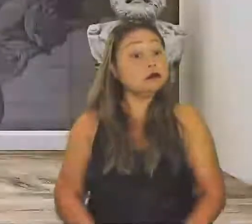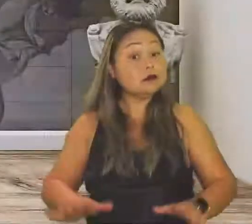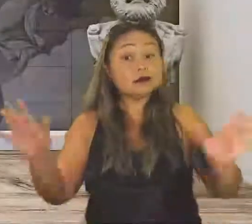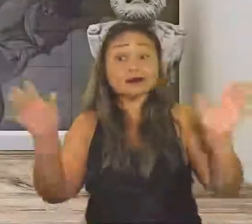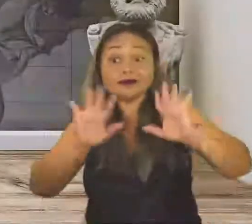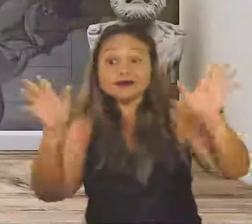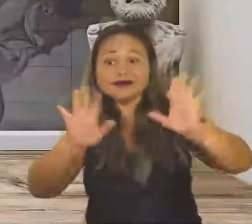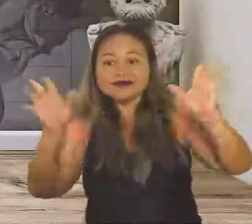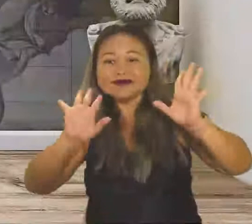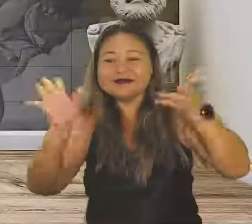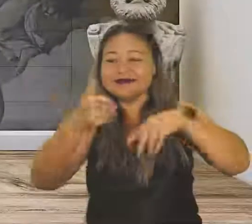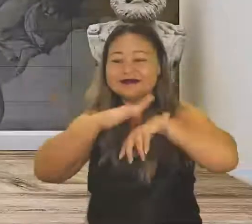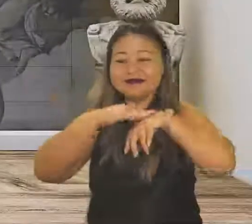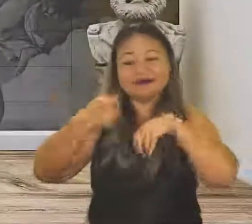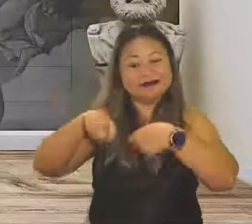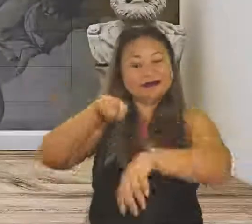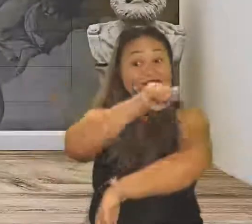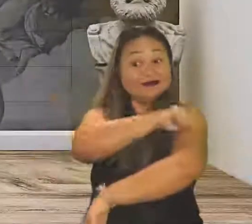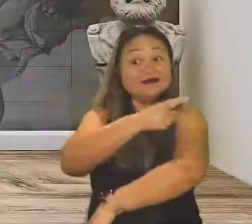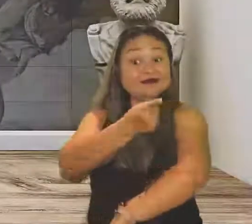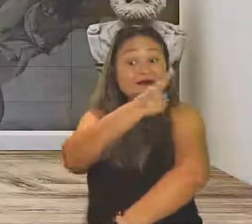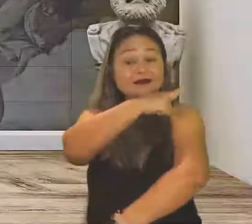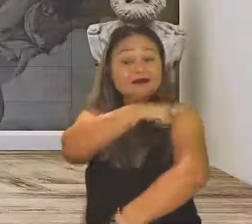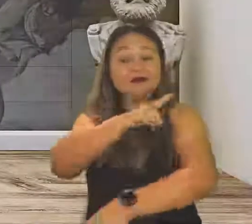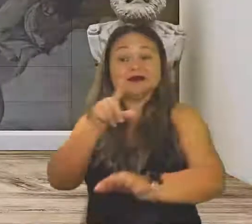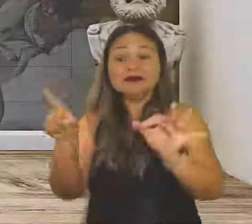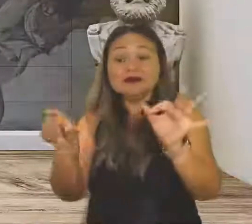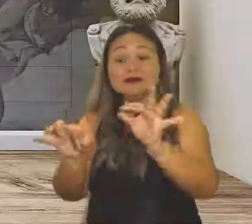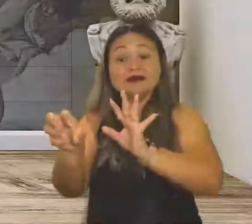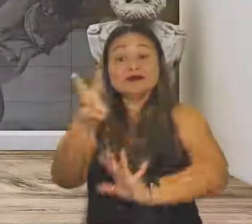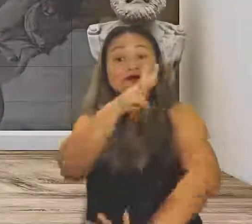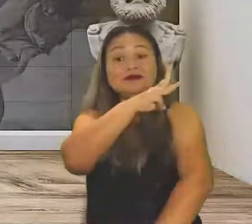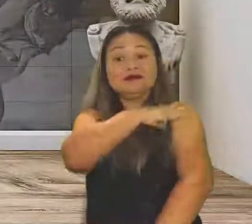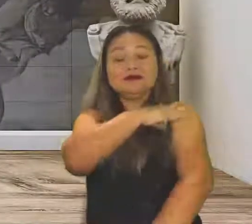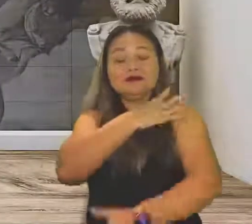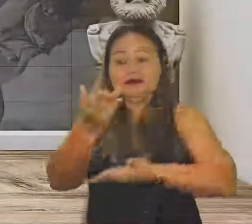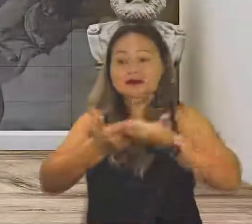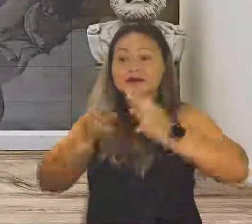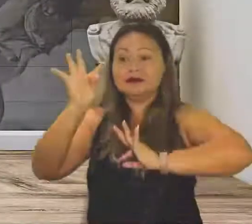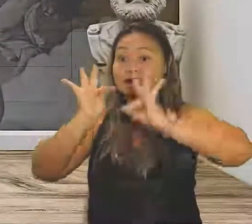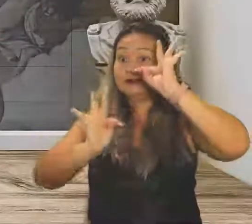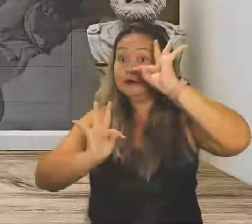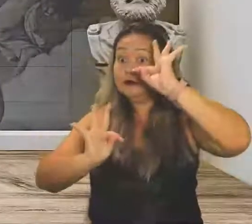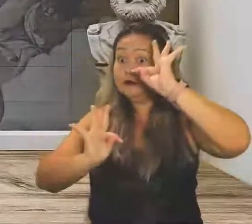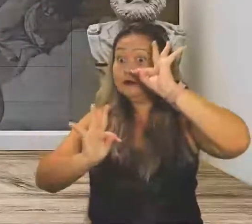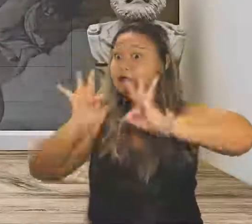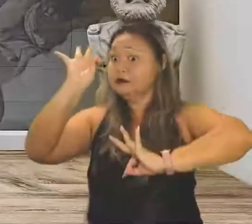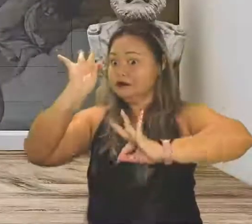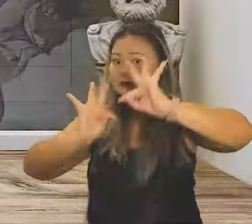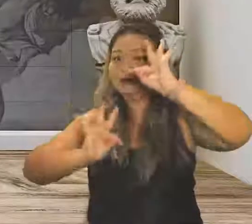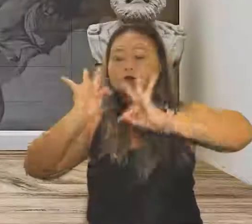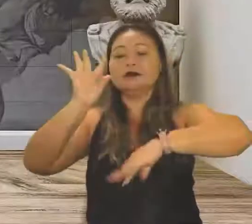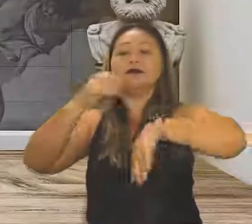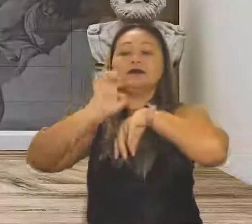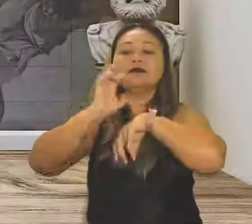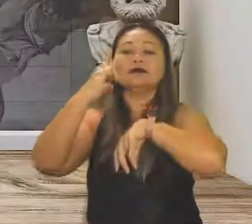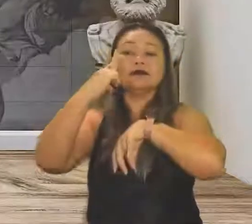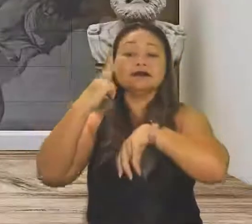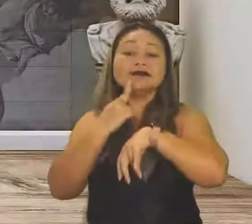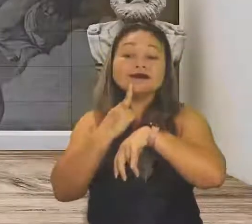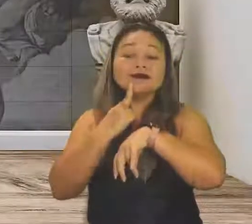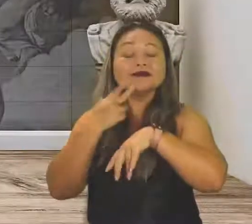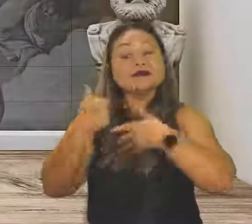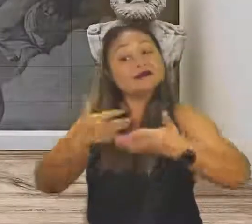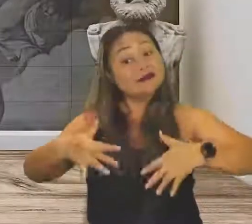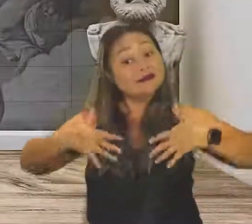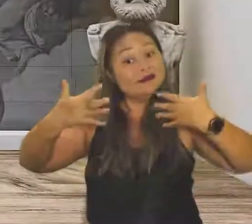Oi, oi, oi, queridos estudantes do primeiro ano ensino médio da Mediação Tecnológica do Estado de Rondônia. É com